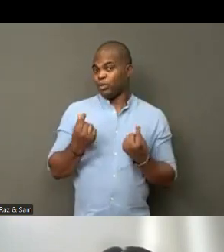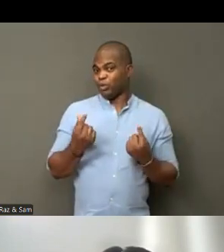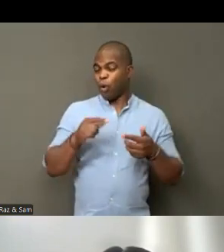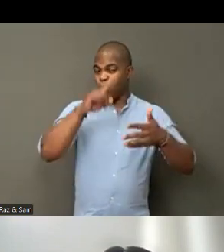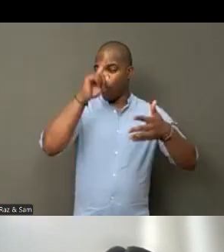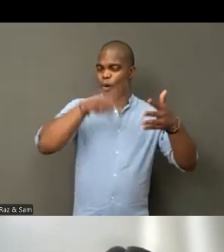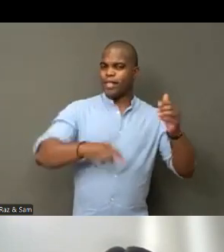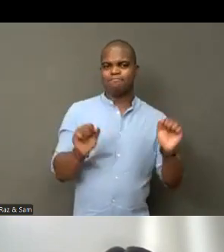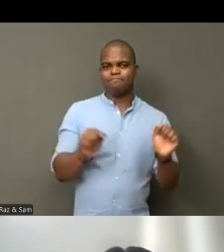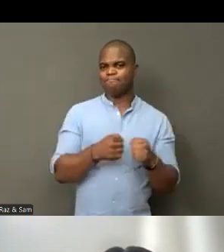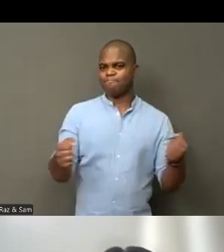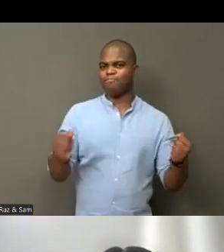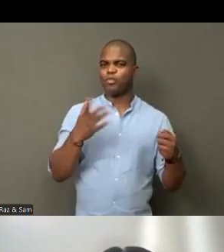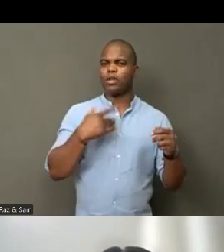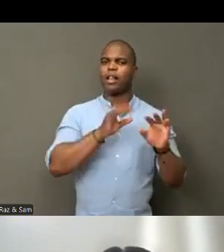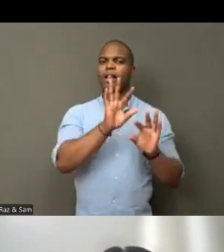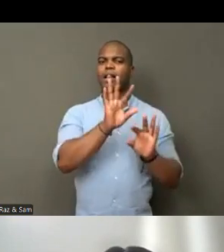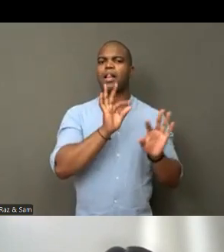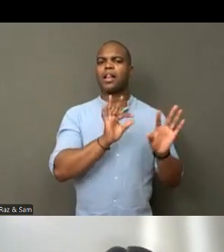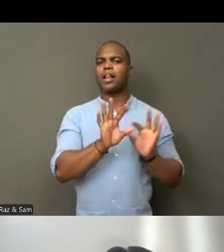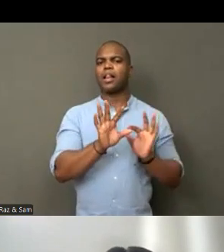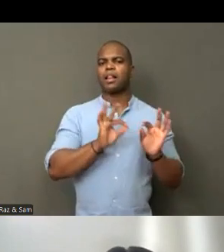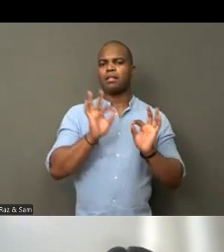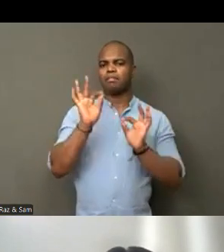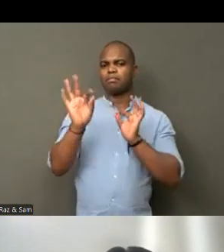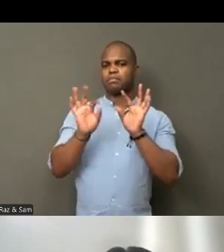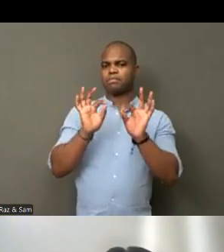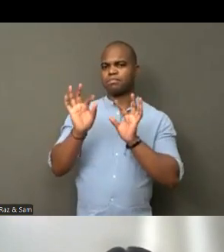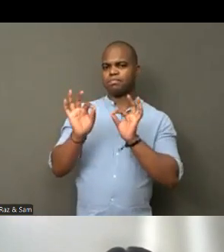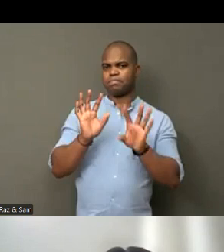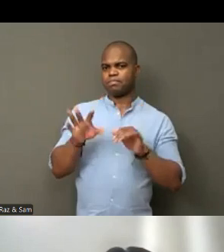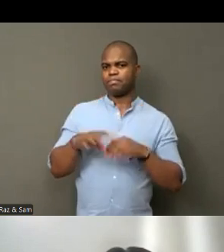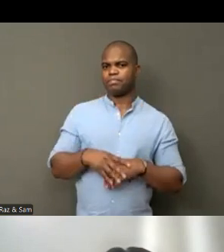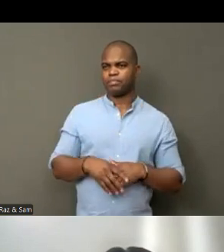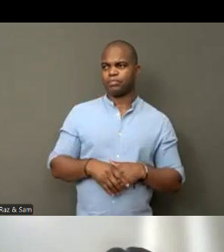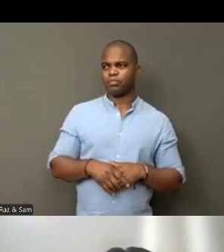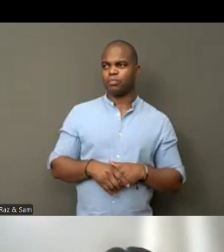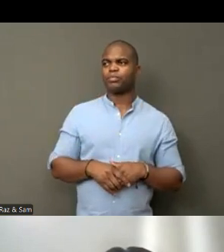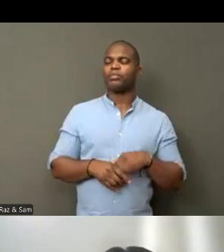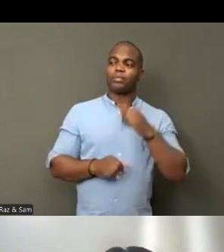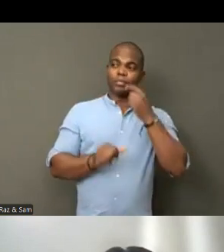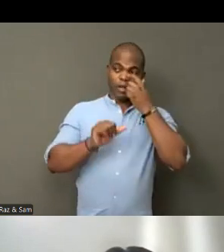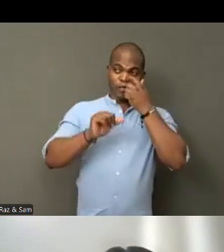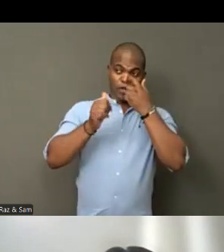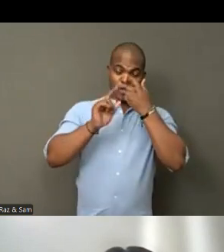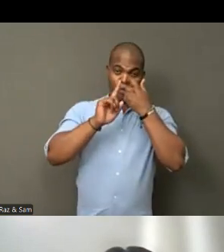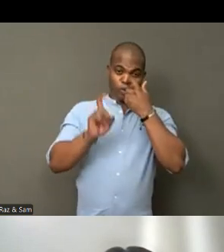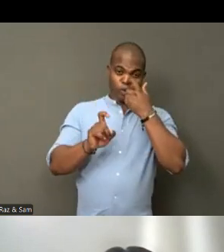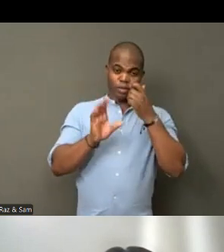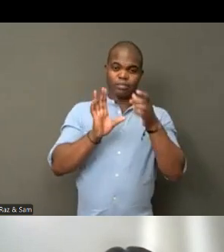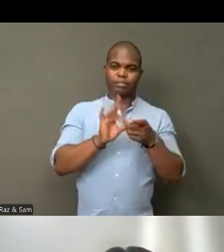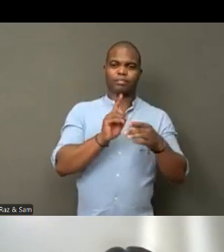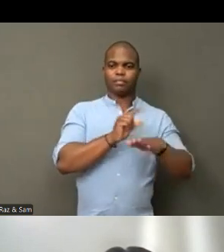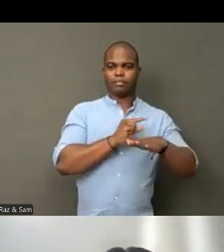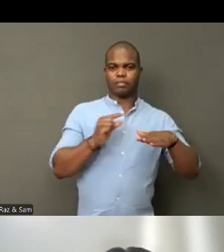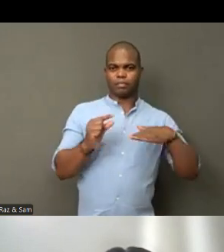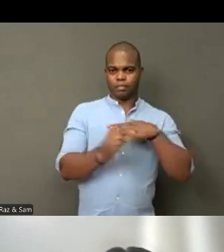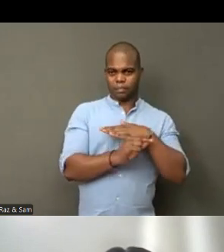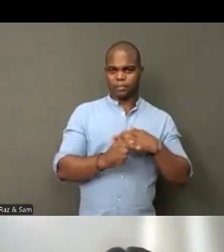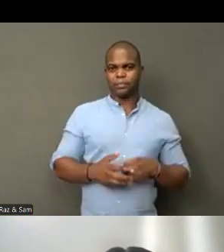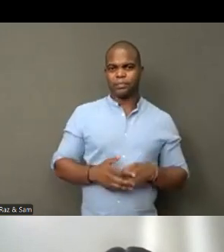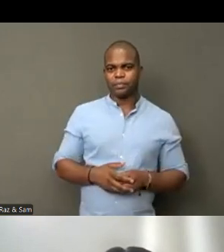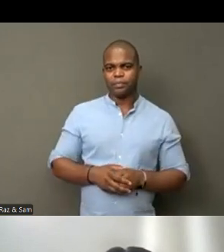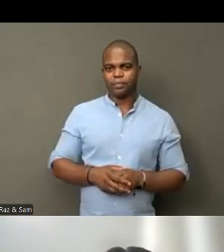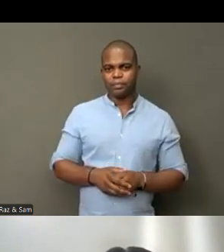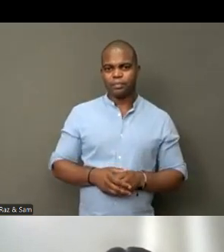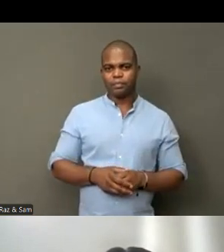proveito dos últimos minutos que temos para vocês. Então, talvez nós podemos começar com uma pergunta para nossos colegas na Guiana, depois desta